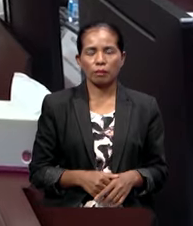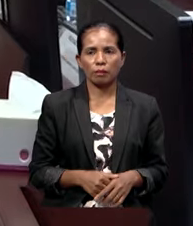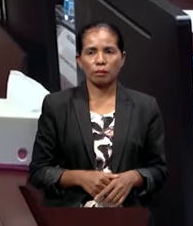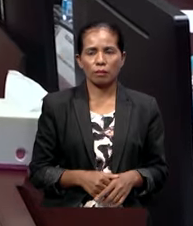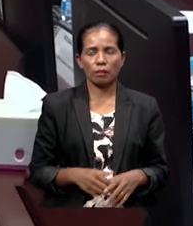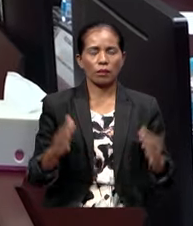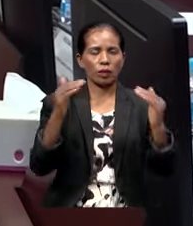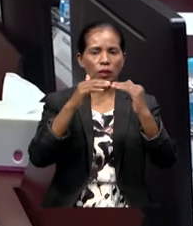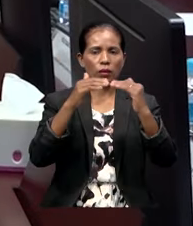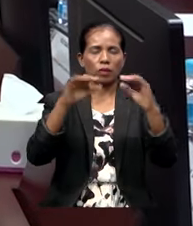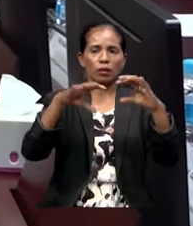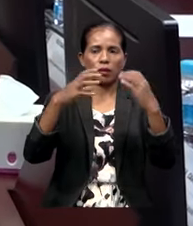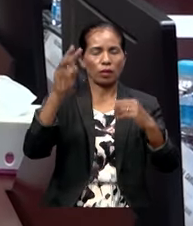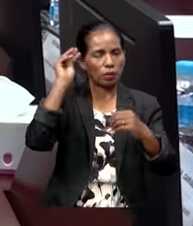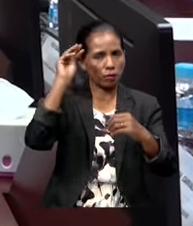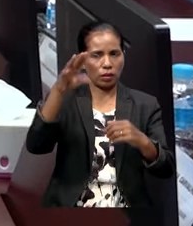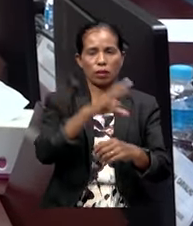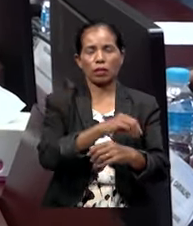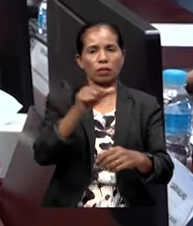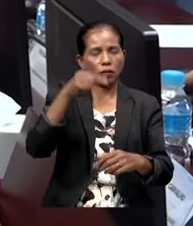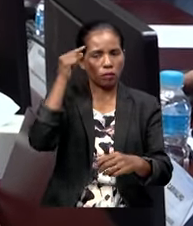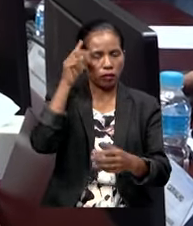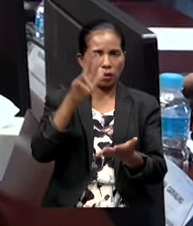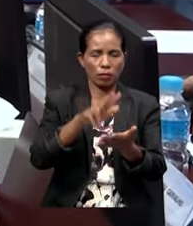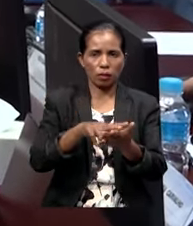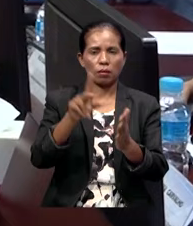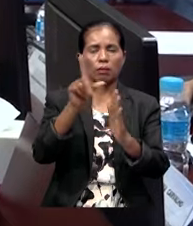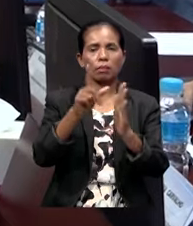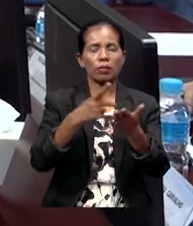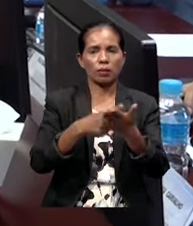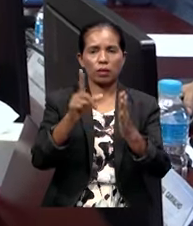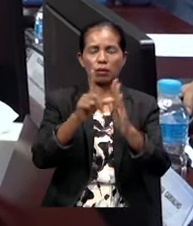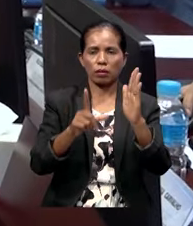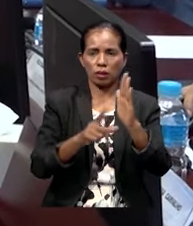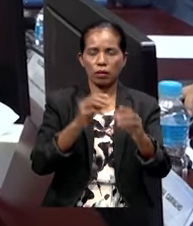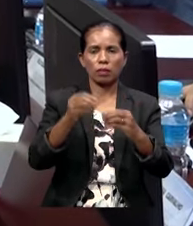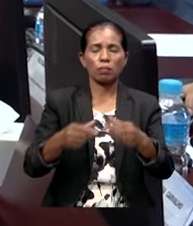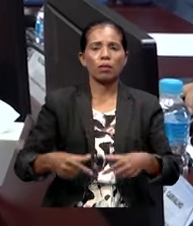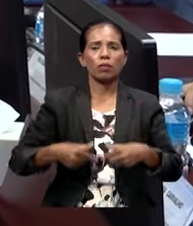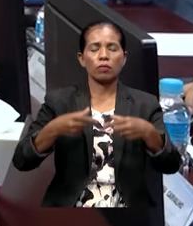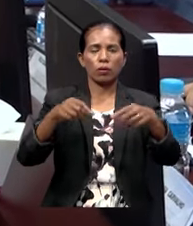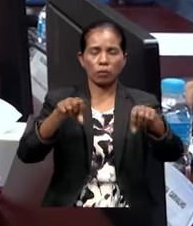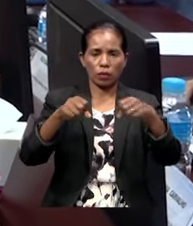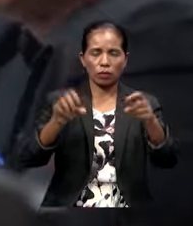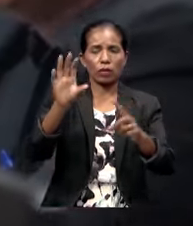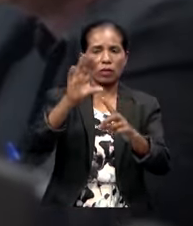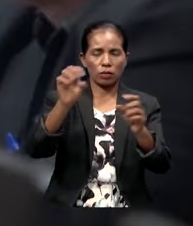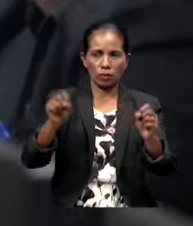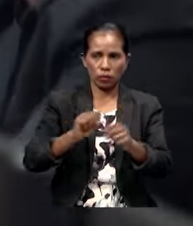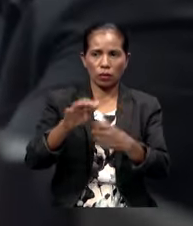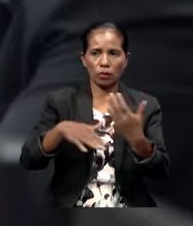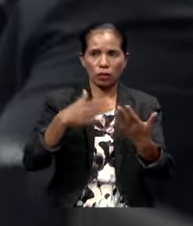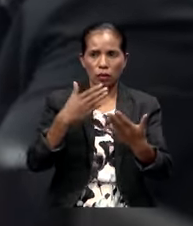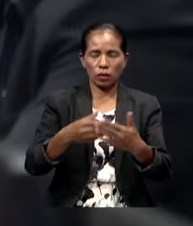Iha reunião do Conselho Ministro foi na Laisne, governo aprova projeto resolução com a doação veículo motorizada ba Sefi Sukusira